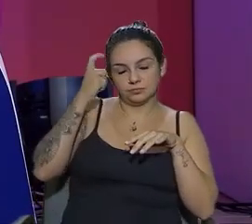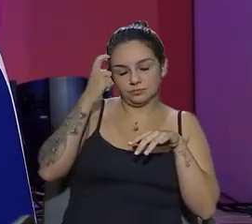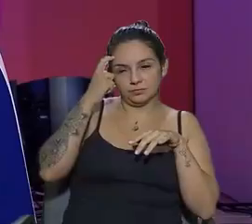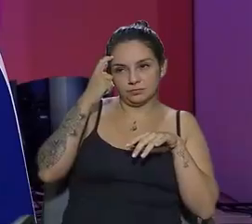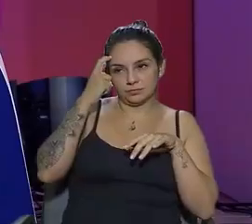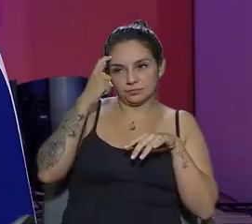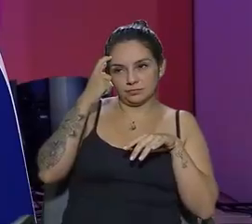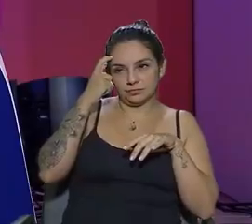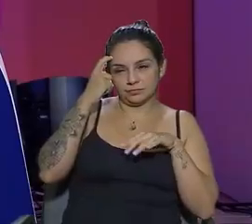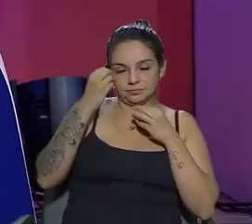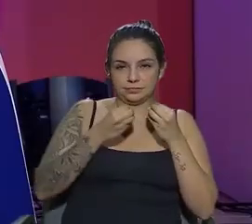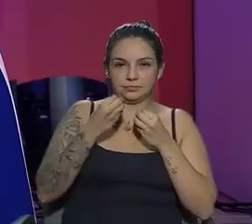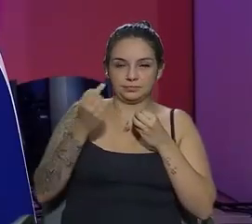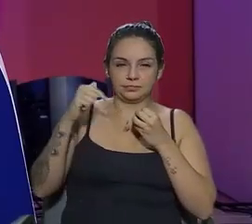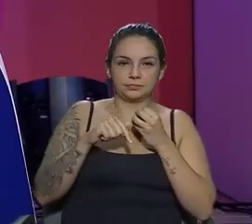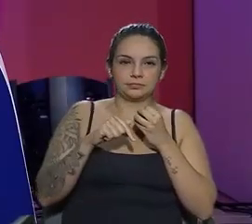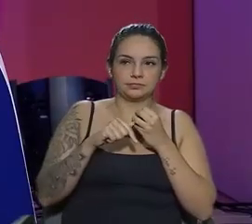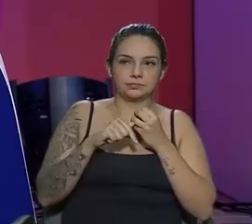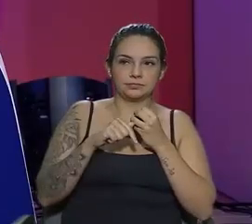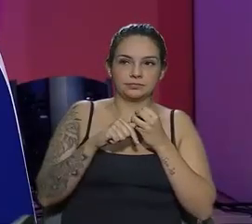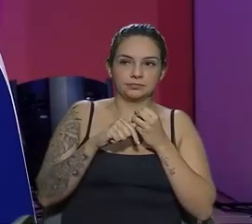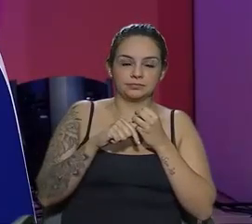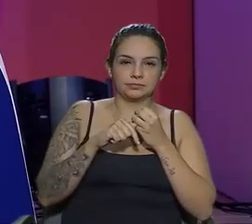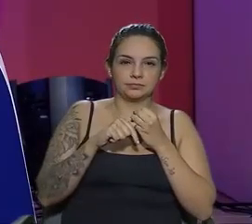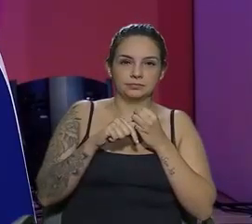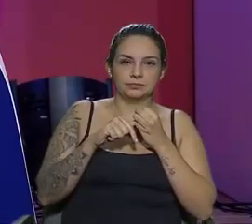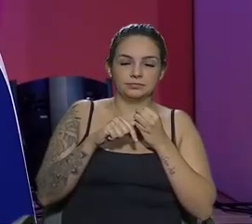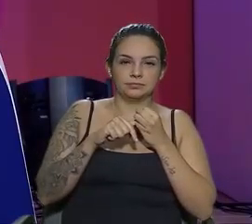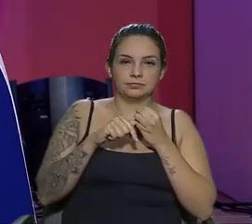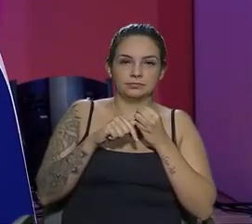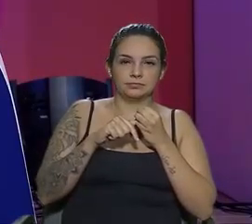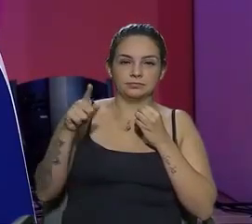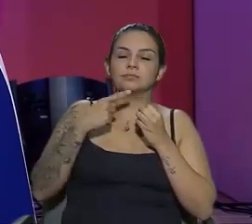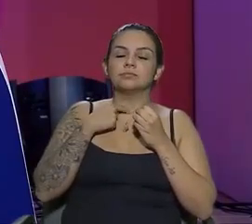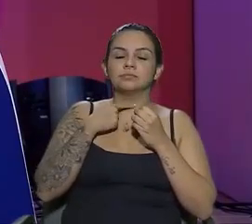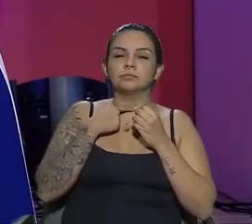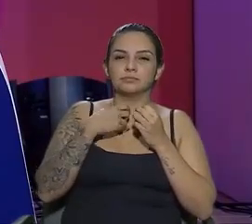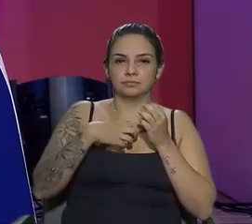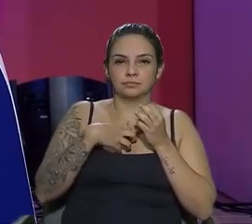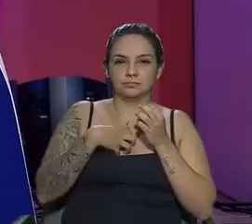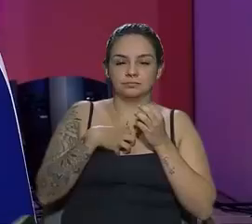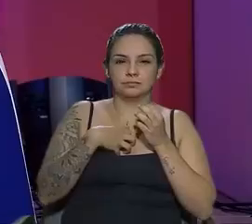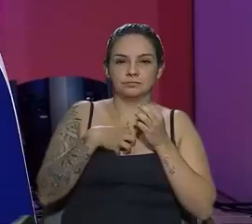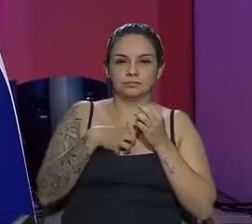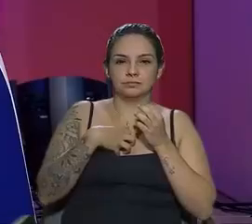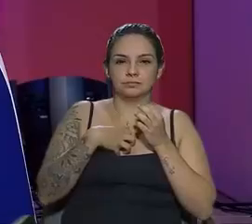movimento de pensar, como a Geni traz, né, essa sinestesia essa vontade de